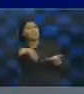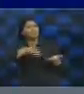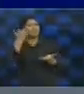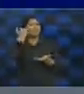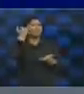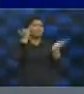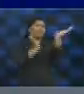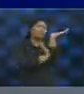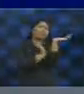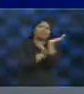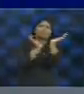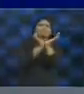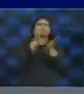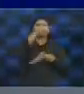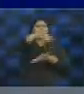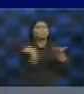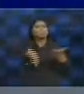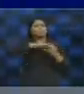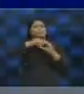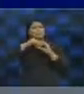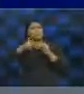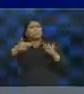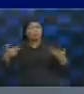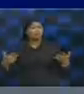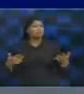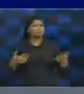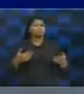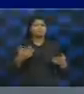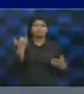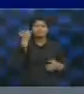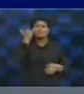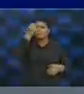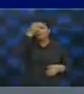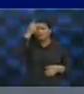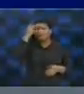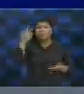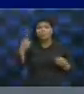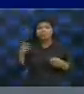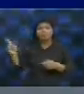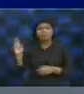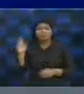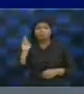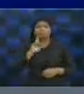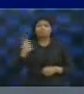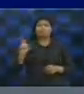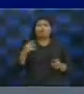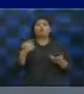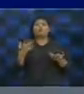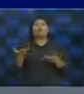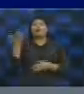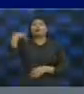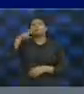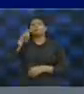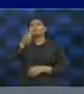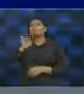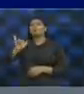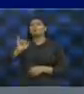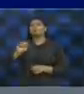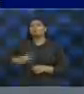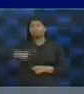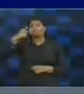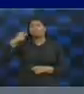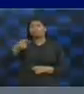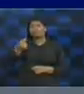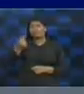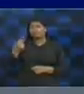de atenção. O prefeito precisa responder para a cidade de Manaus o que foi feito com os mais de 5 bilhões. Por que que ele não